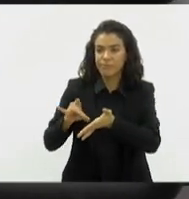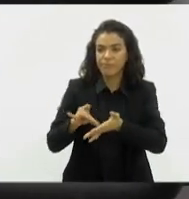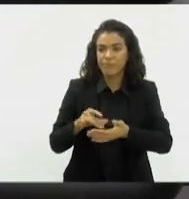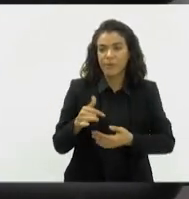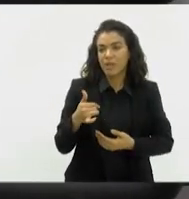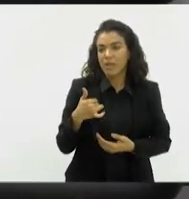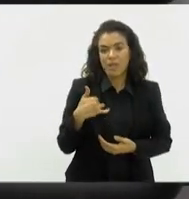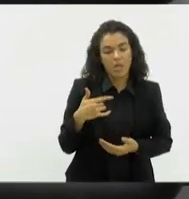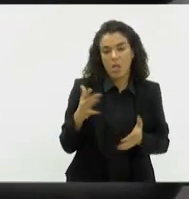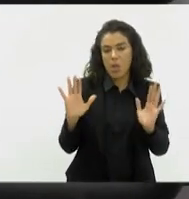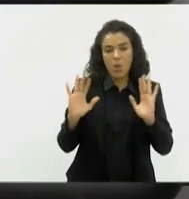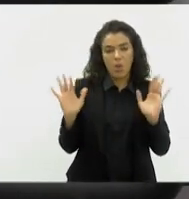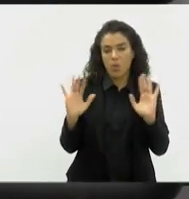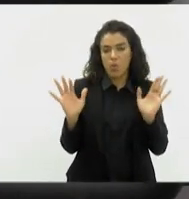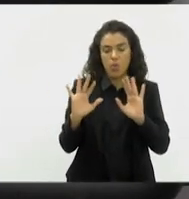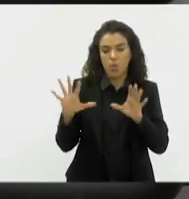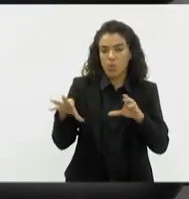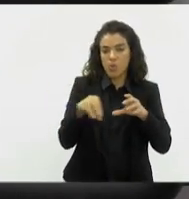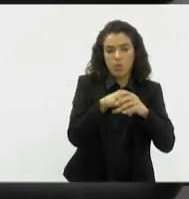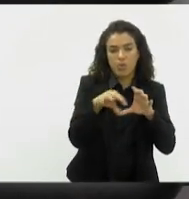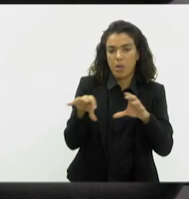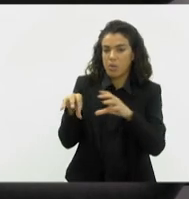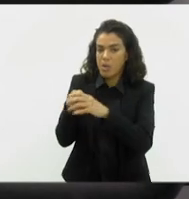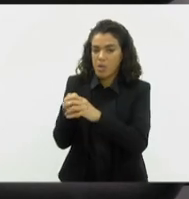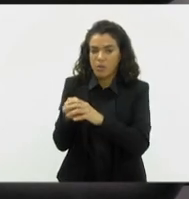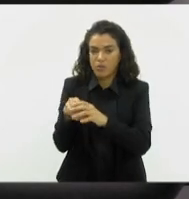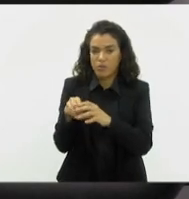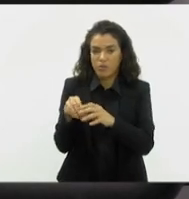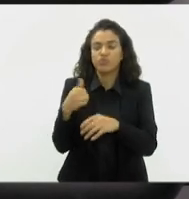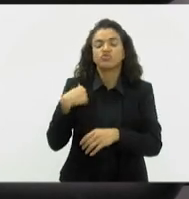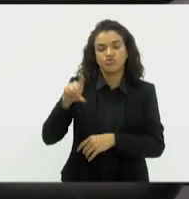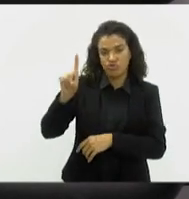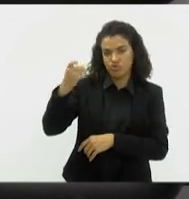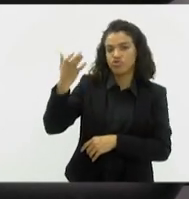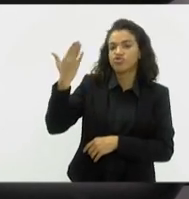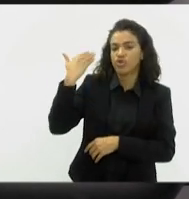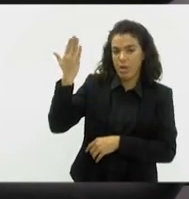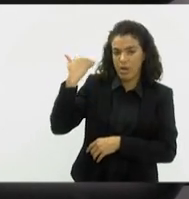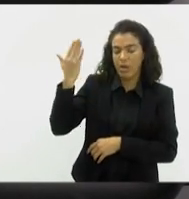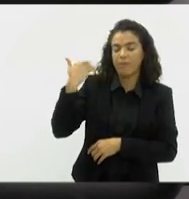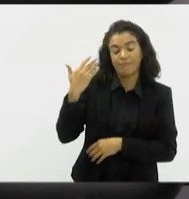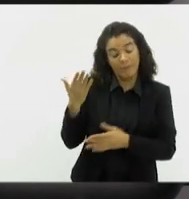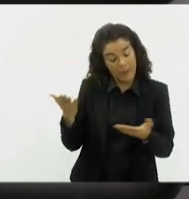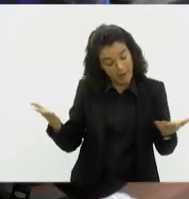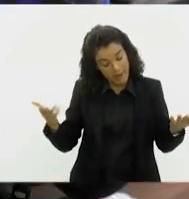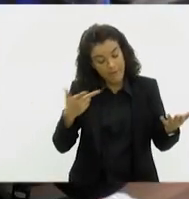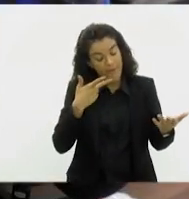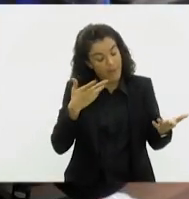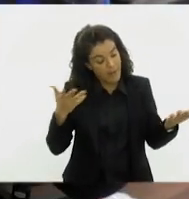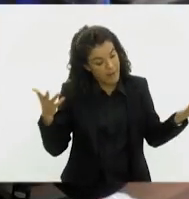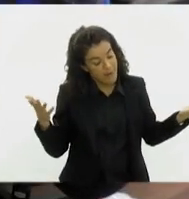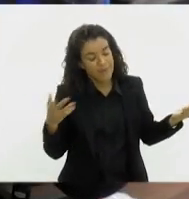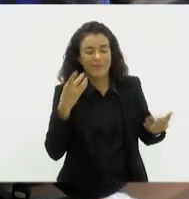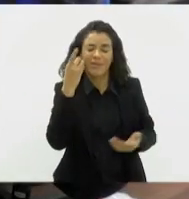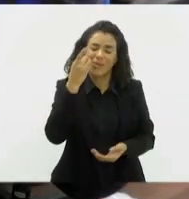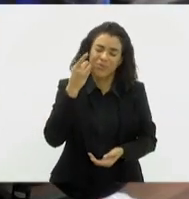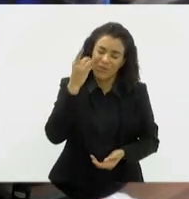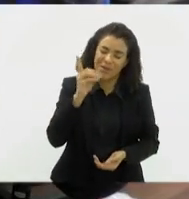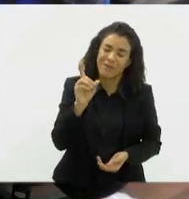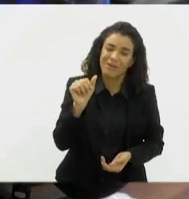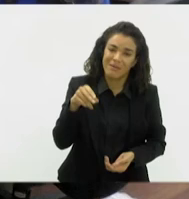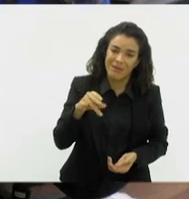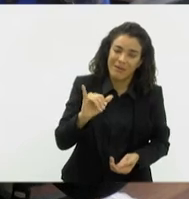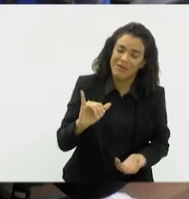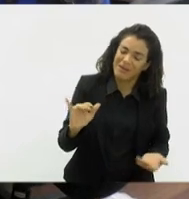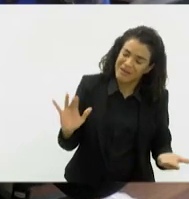eu não integro nenhum tipo de facção criminosa. Já integrou? Já. É isso que eu estou dizendo. Mas, deputado, deputada Dani, mas e Vossa